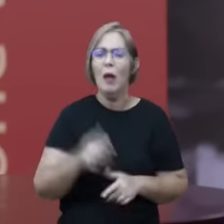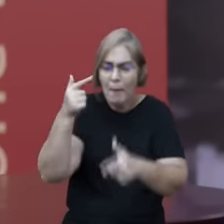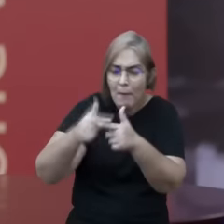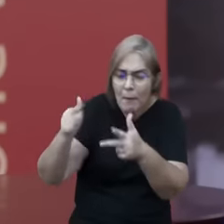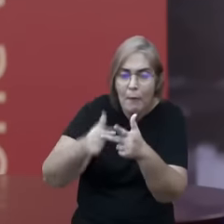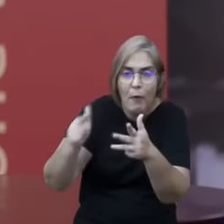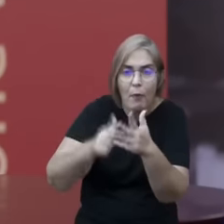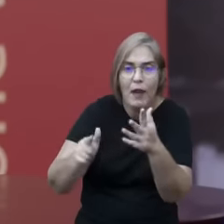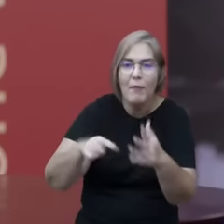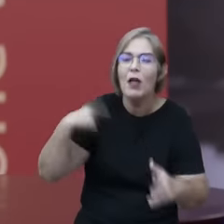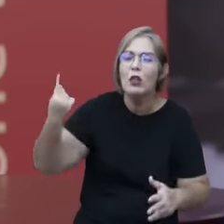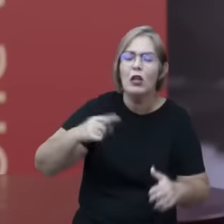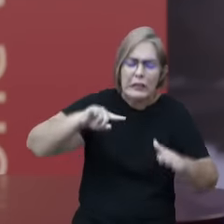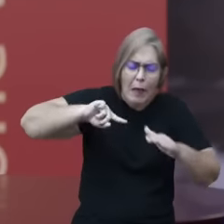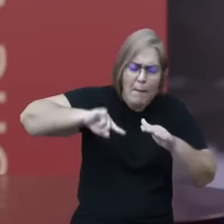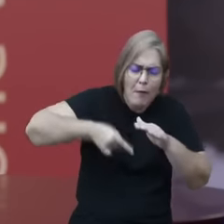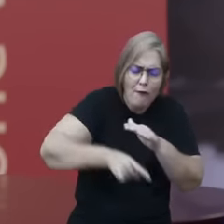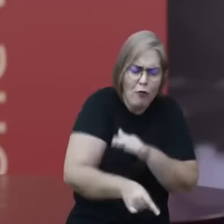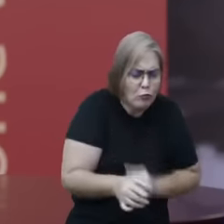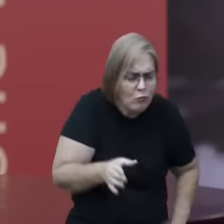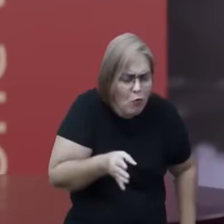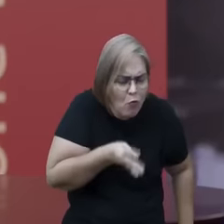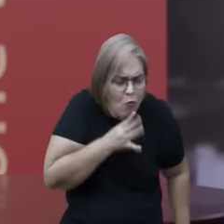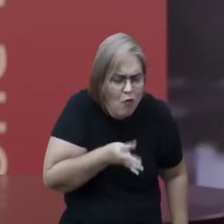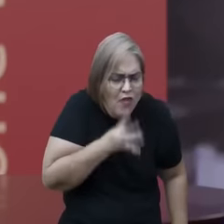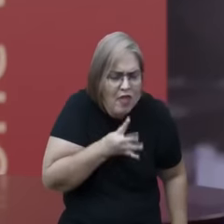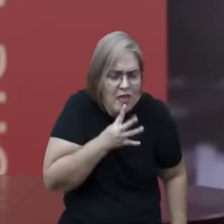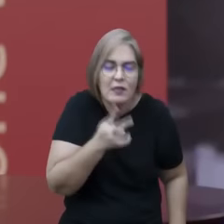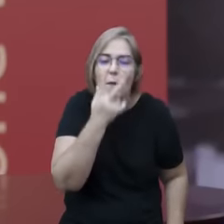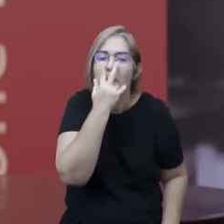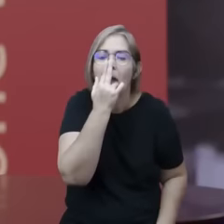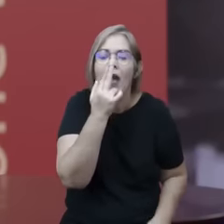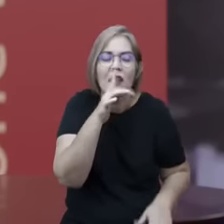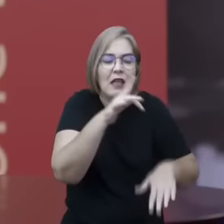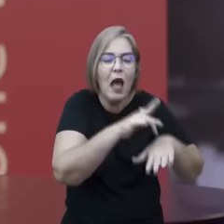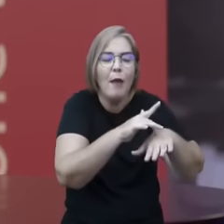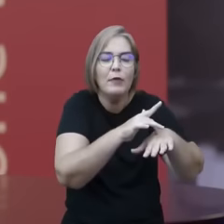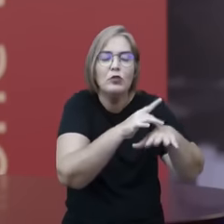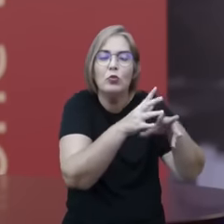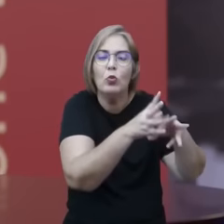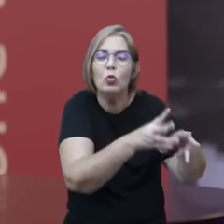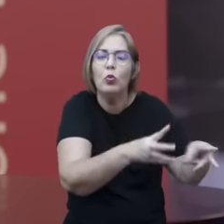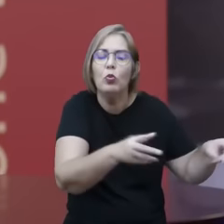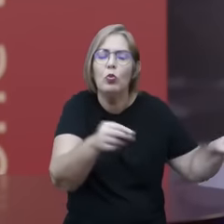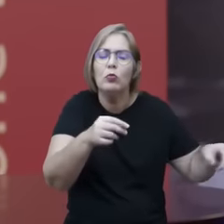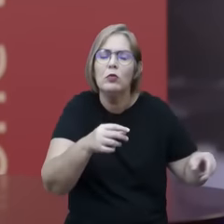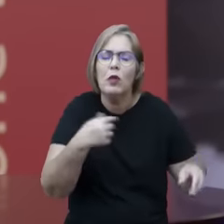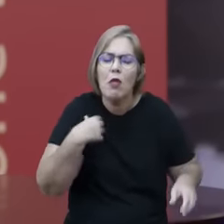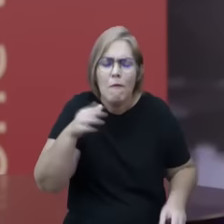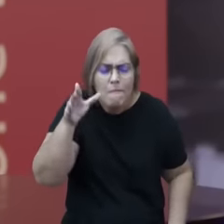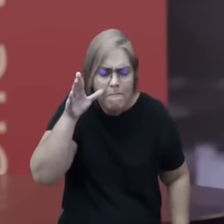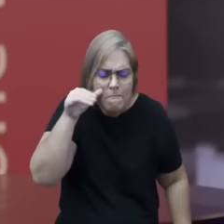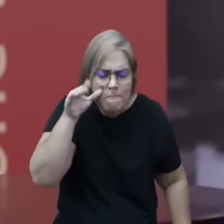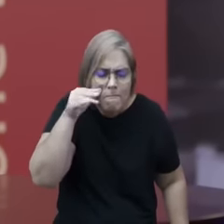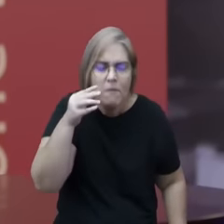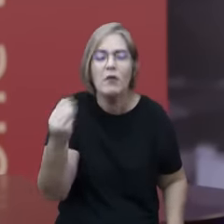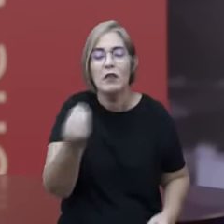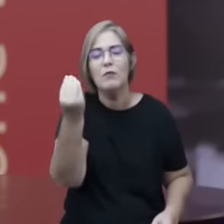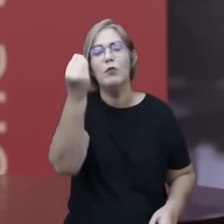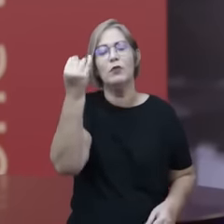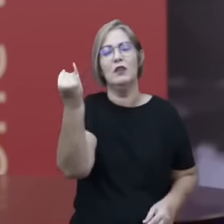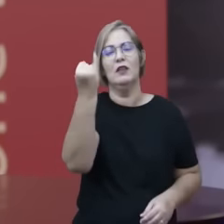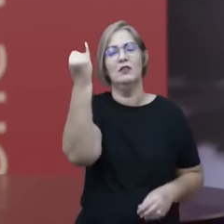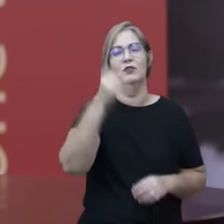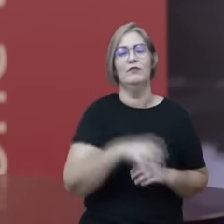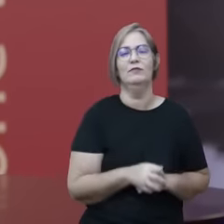o campo do possível, é que aí então vão se abrir possibilidades de sentido. Como ele diz, o o